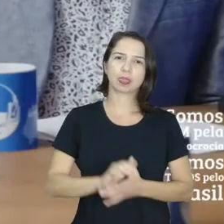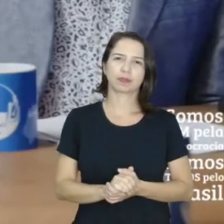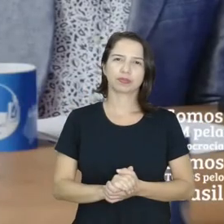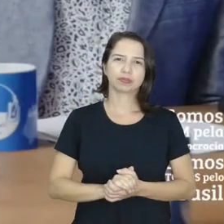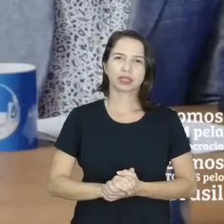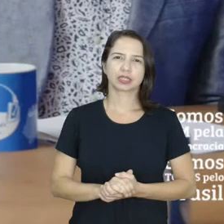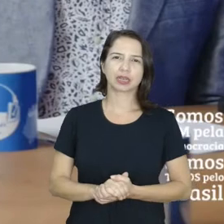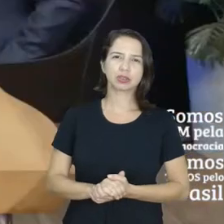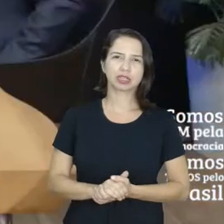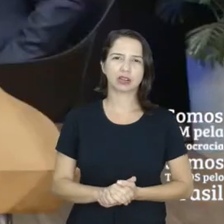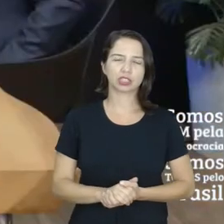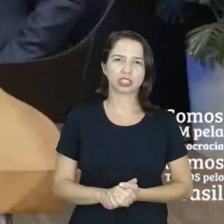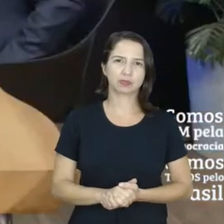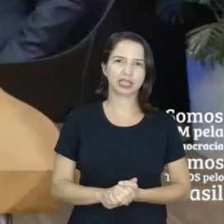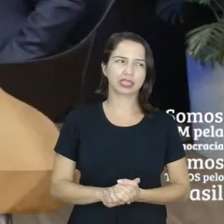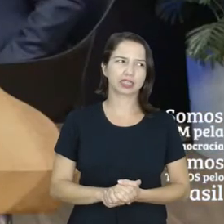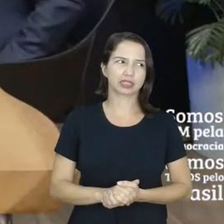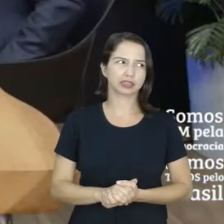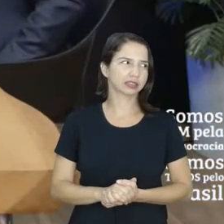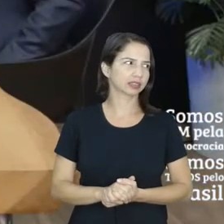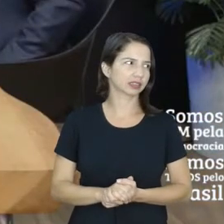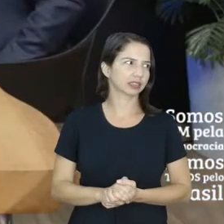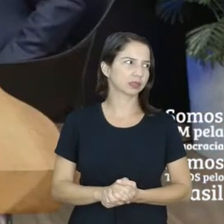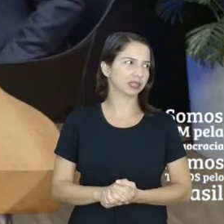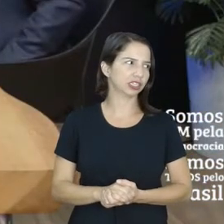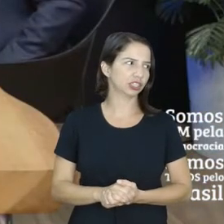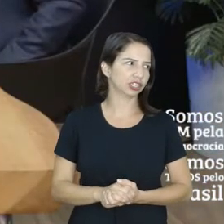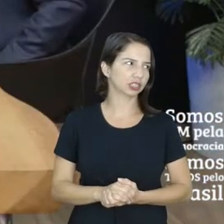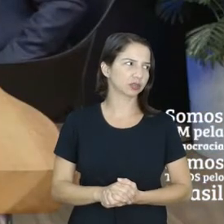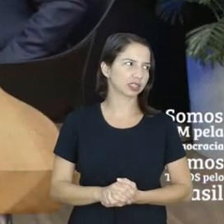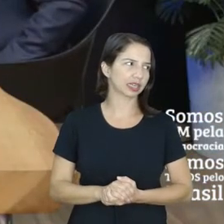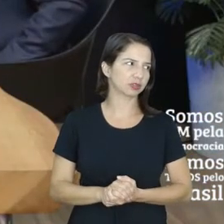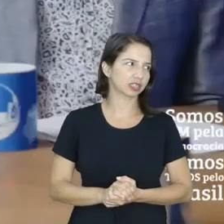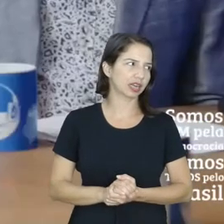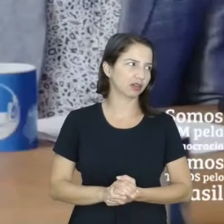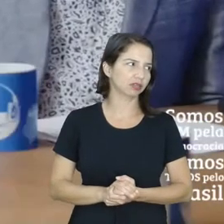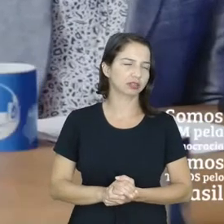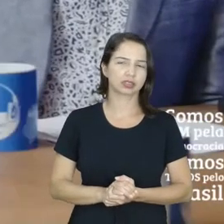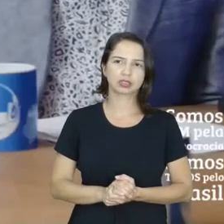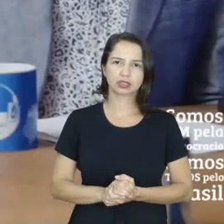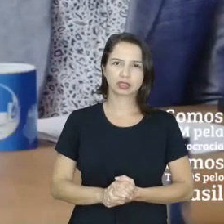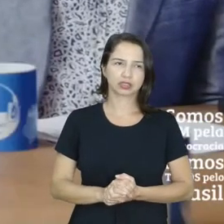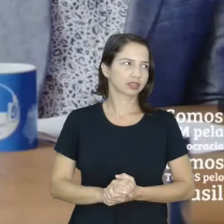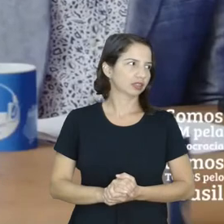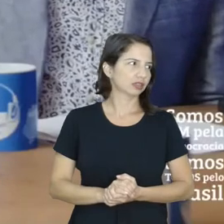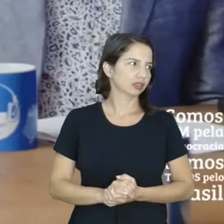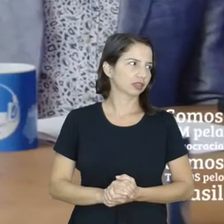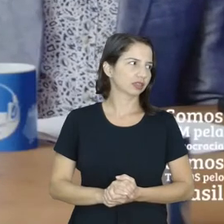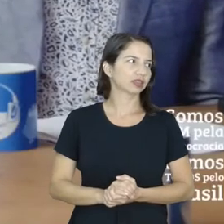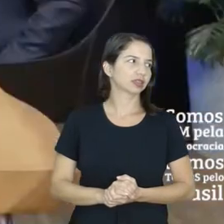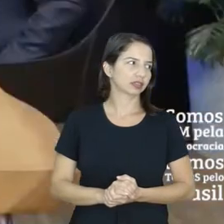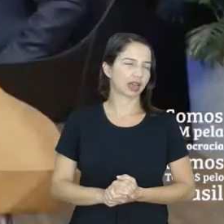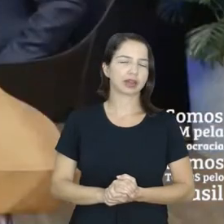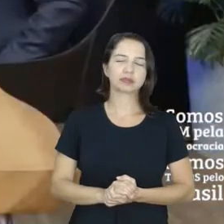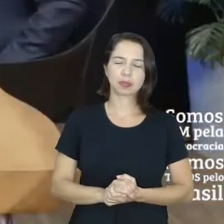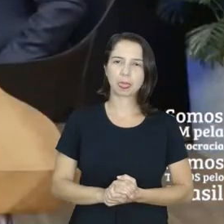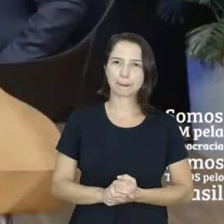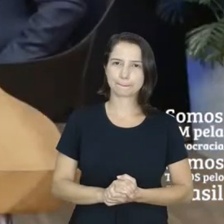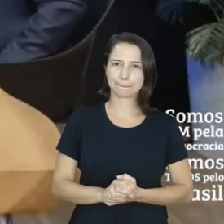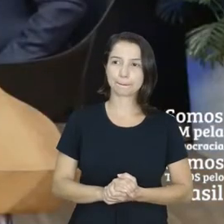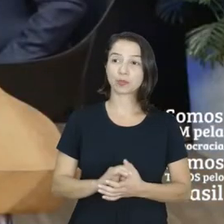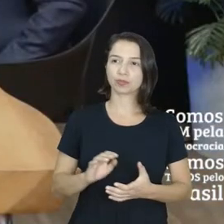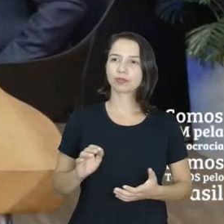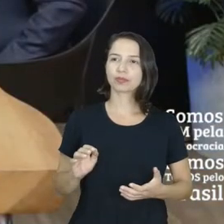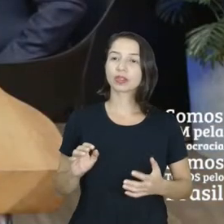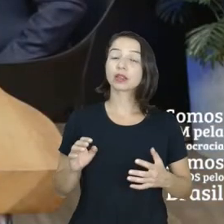Então, lá em Pinda, né? É pastor Colenda Lemos e irmã Dorothy. Chama IBAD,